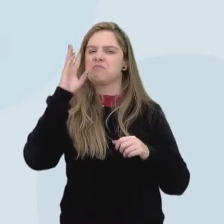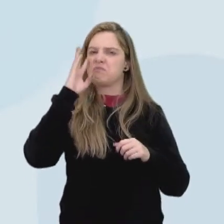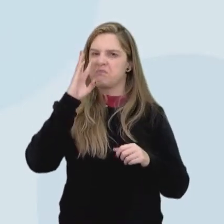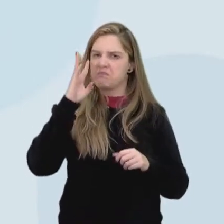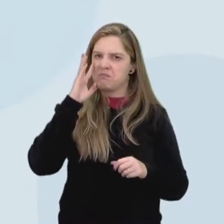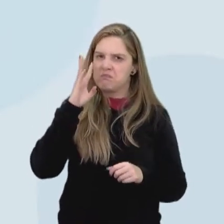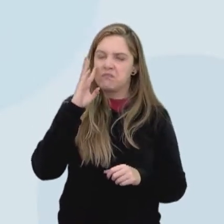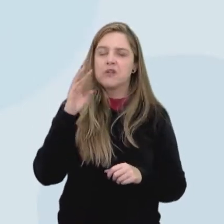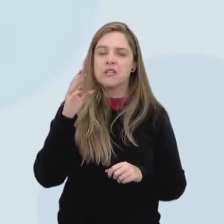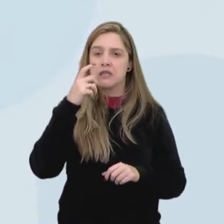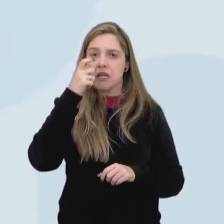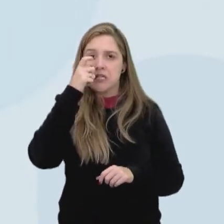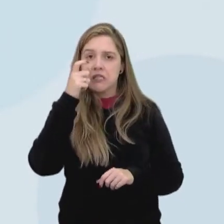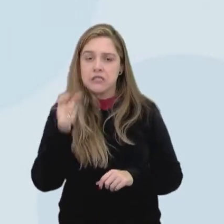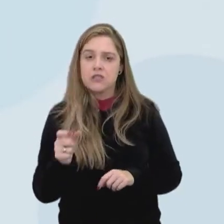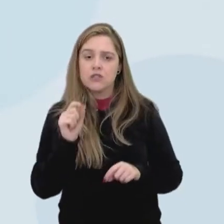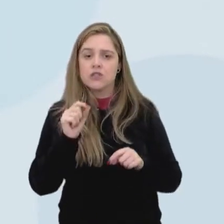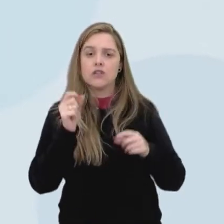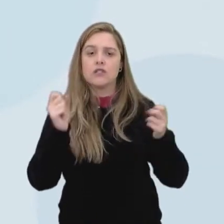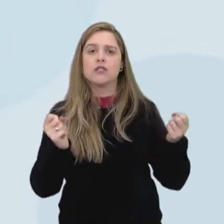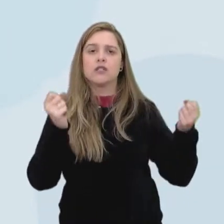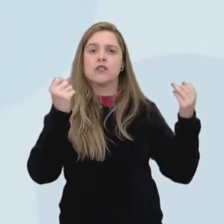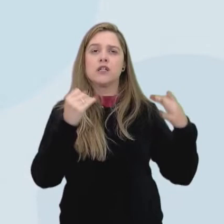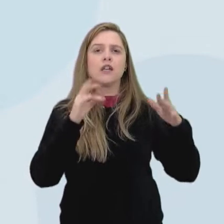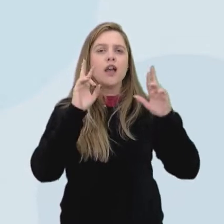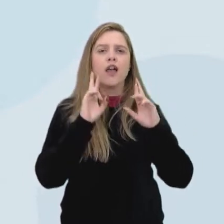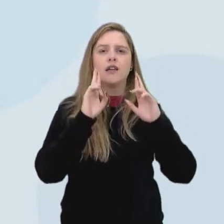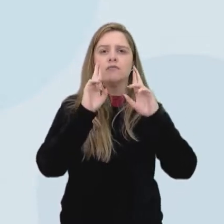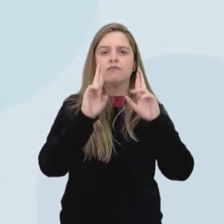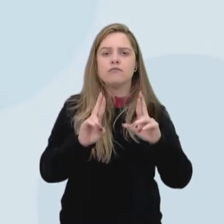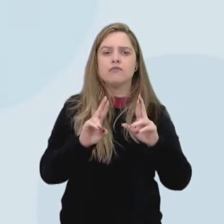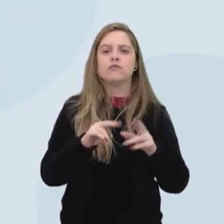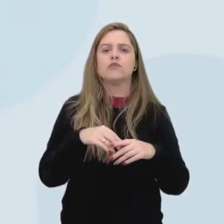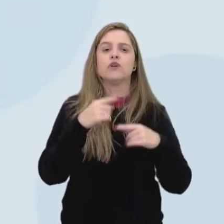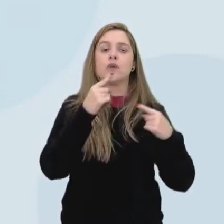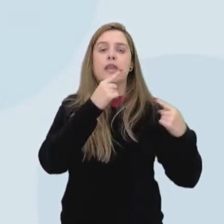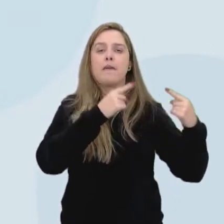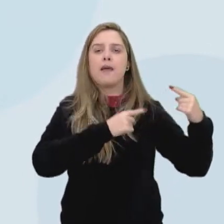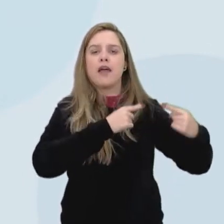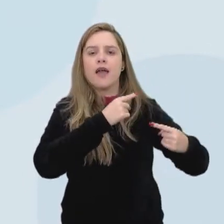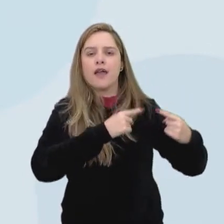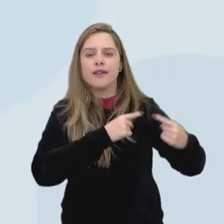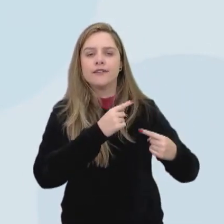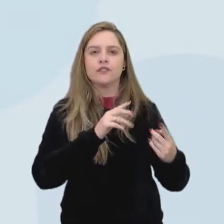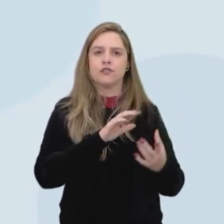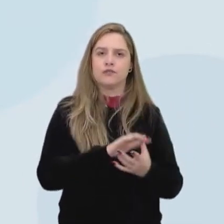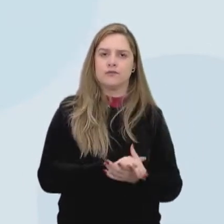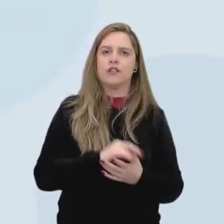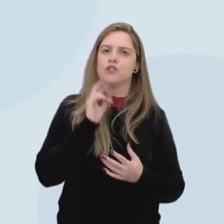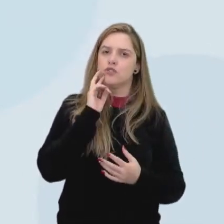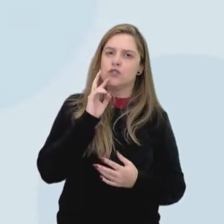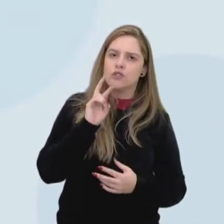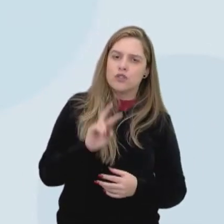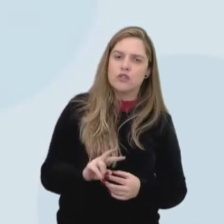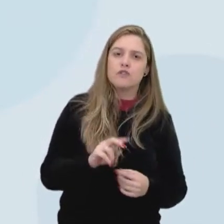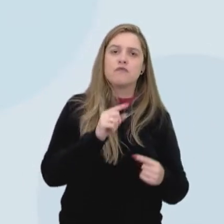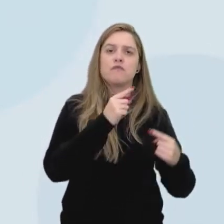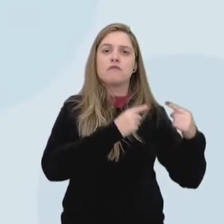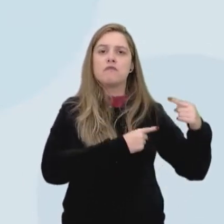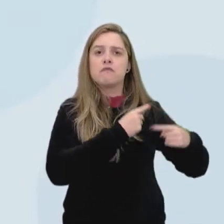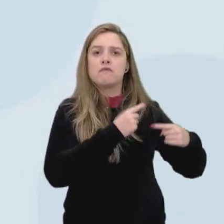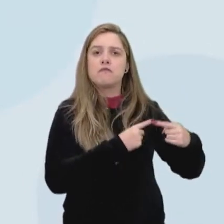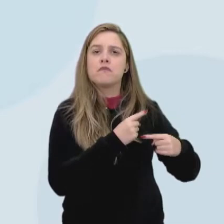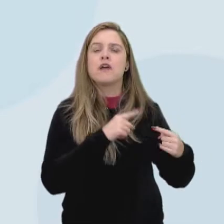super interessante, que a gente falou a respeito do debate, né? E a gente viu aí que o debate é